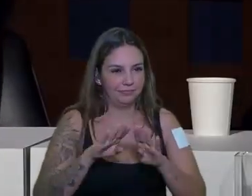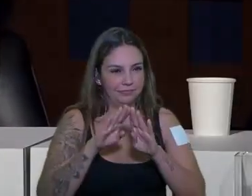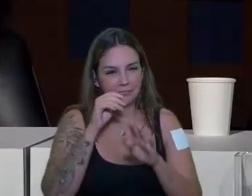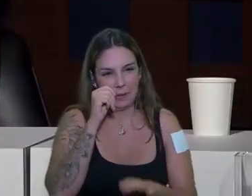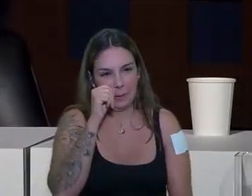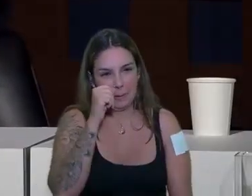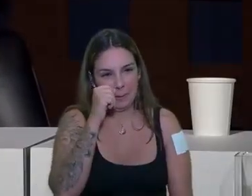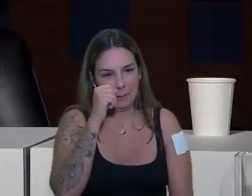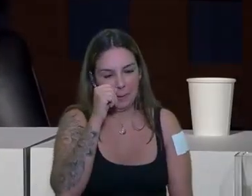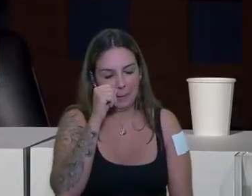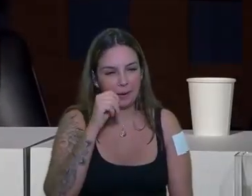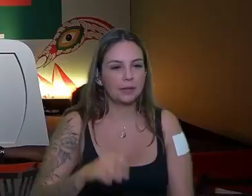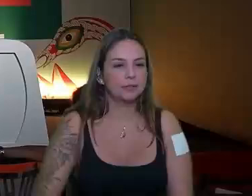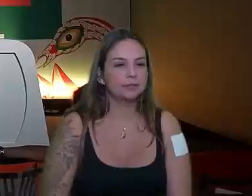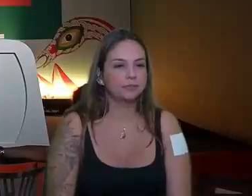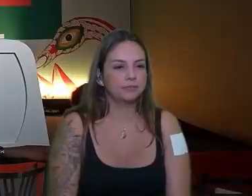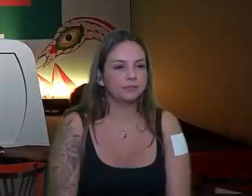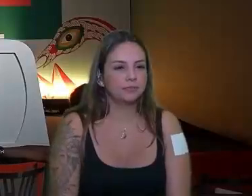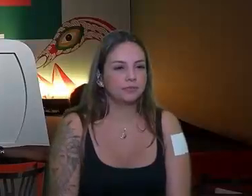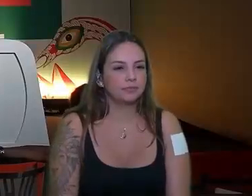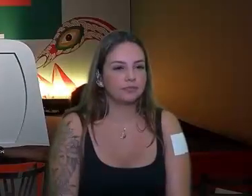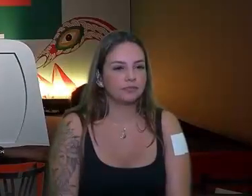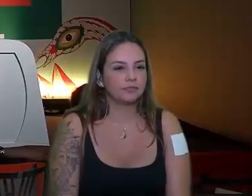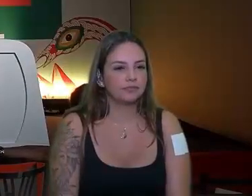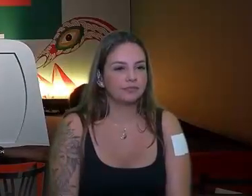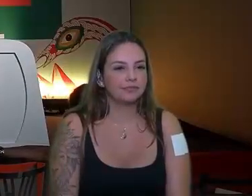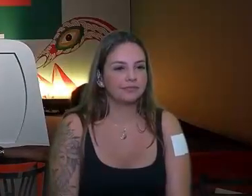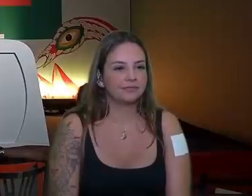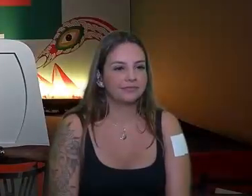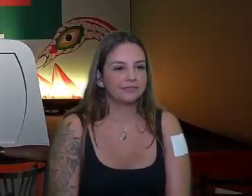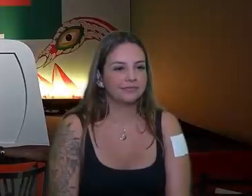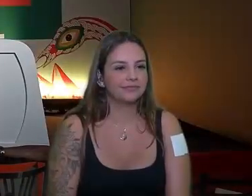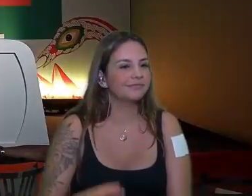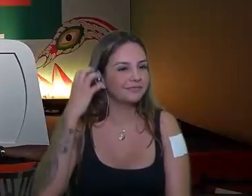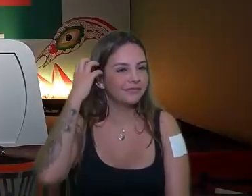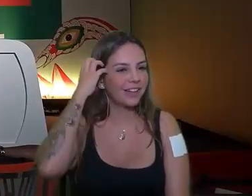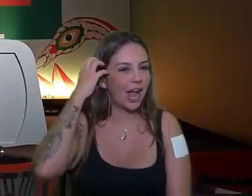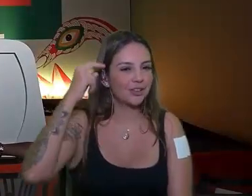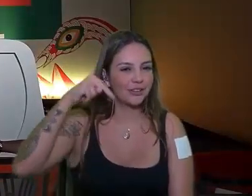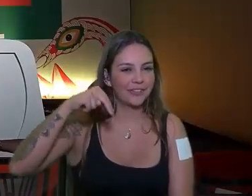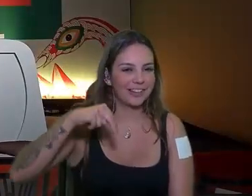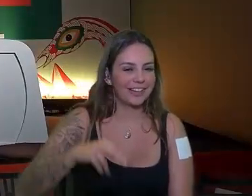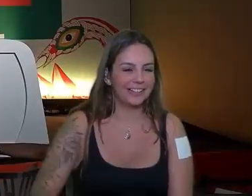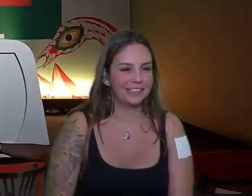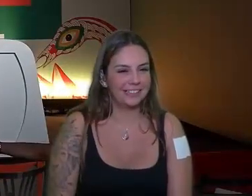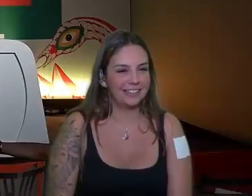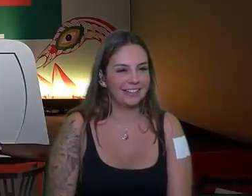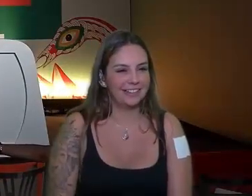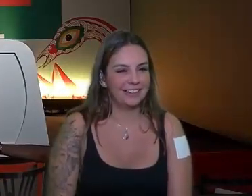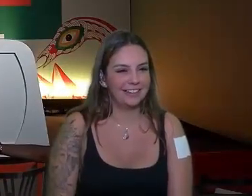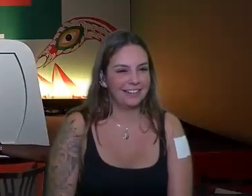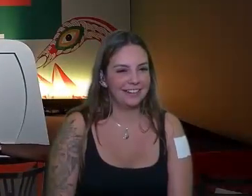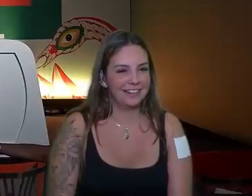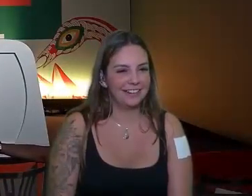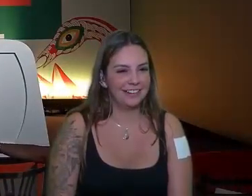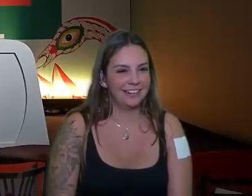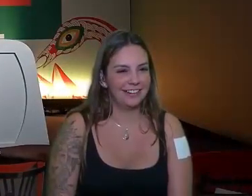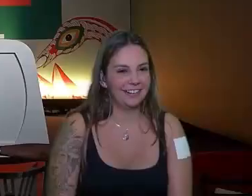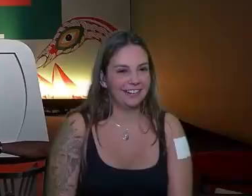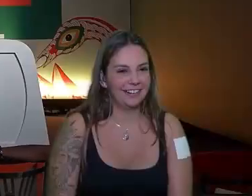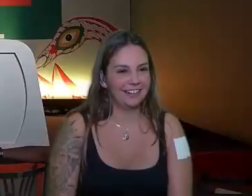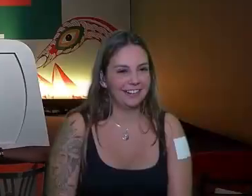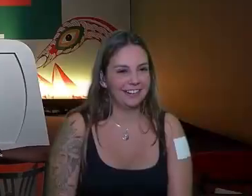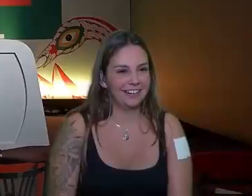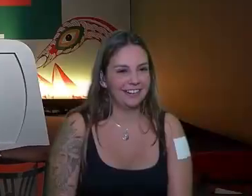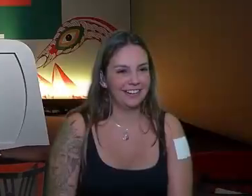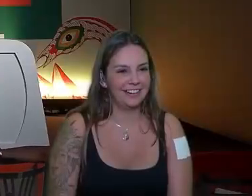com a outra. Bom. É o episódio da Rádio Novelo também. Incrível. Ah, é o episódio... Conselho de classe, ouçam. Ouçam a Lavínia está